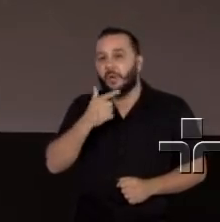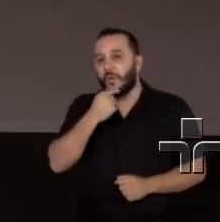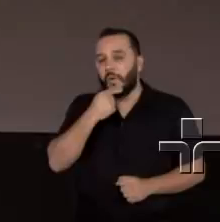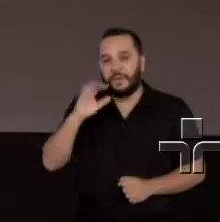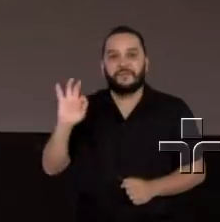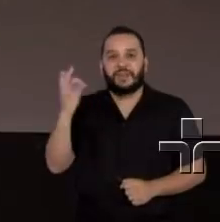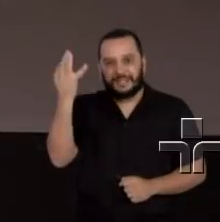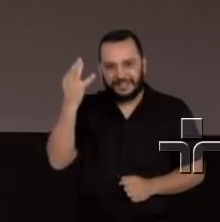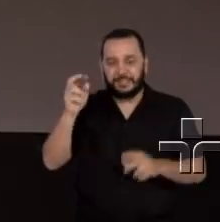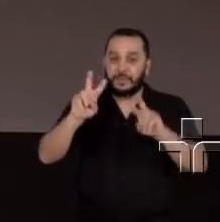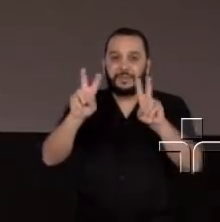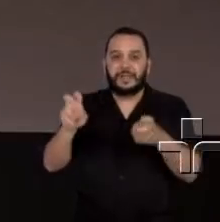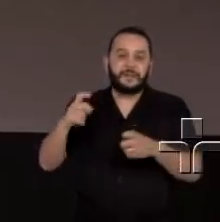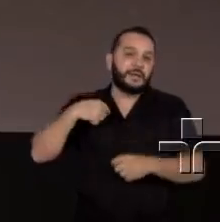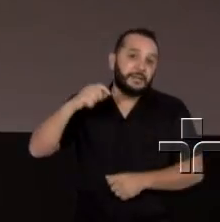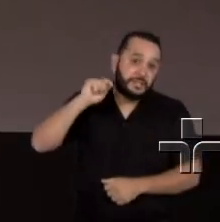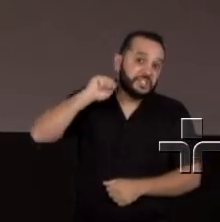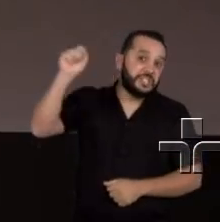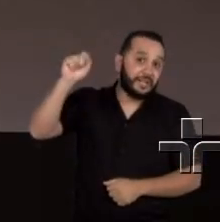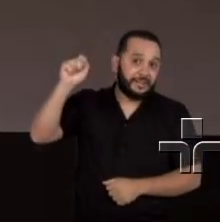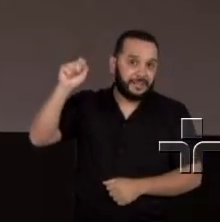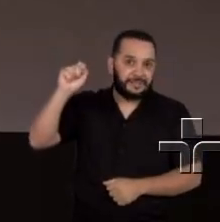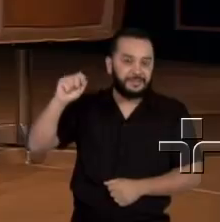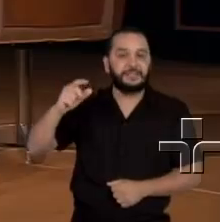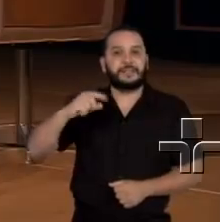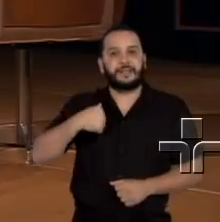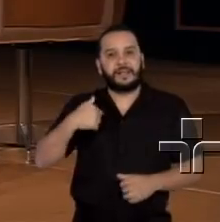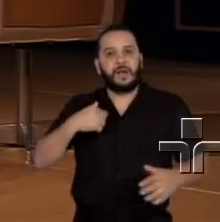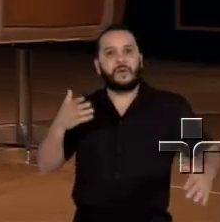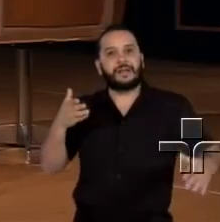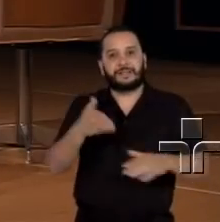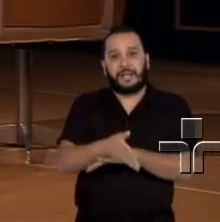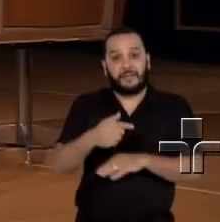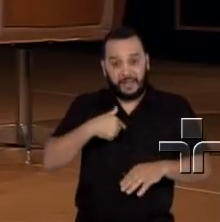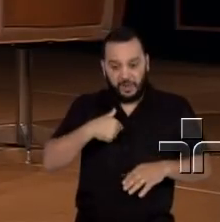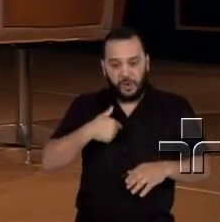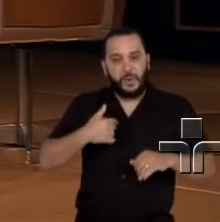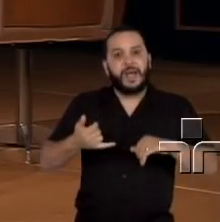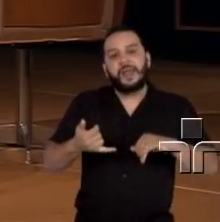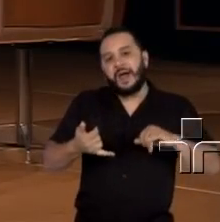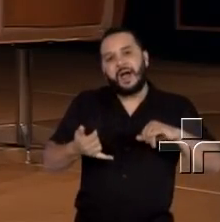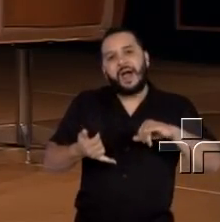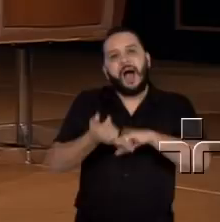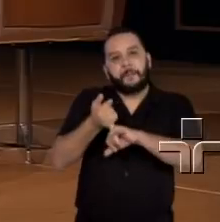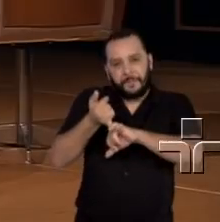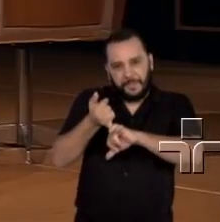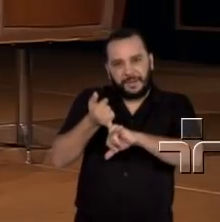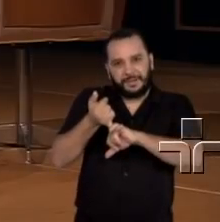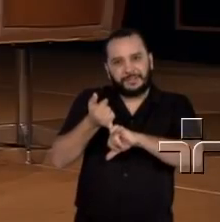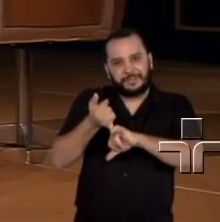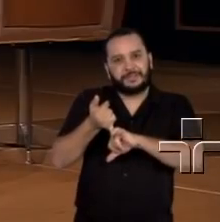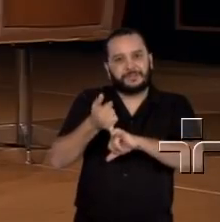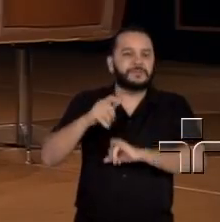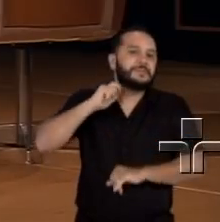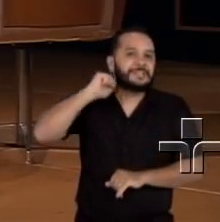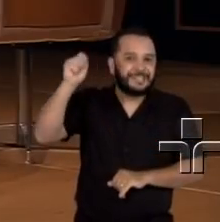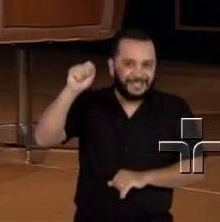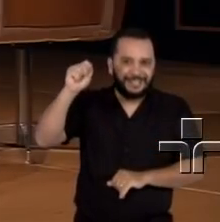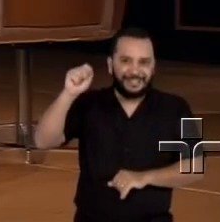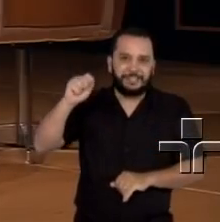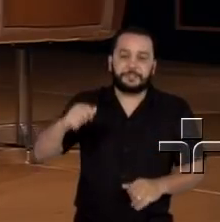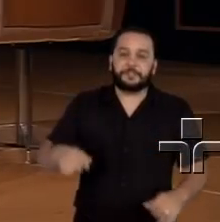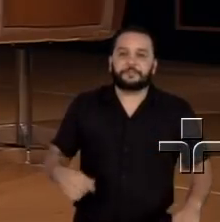sobre o Tiradentes. E eu tinha uma entrada, eu fazia amante do Tiradentes, era um papel pequeno, bem pequeno, e era o